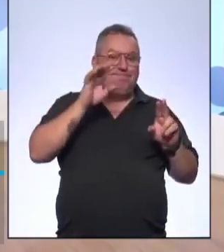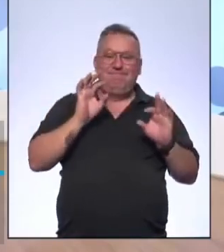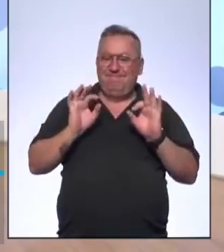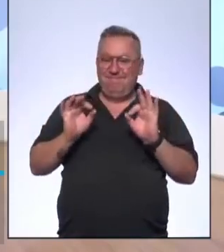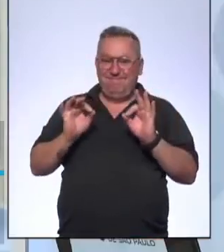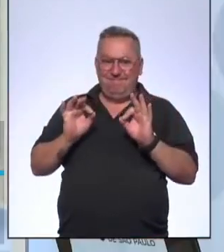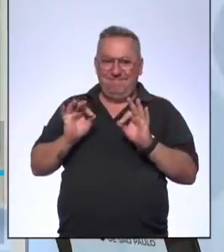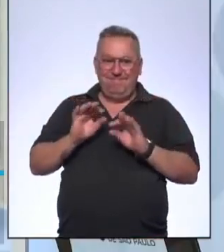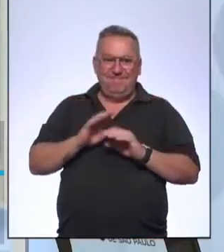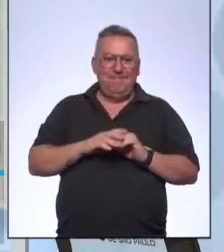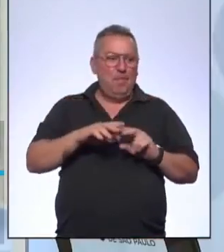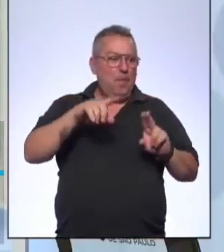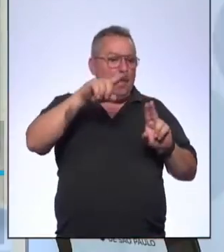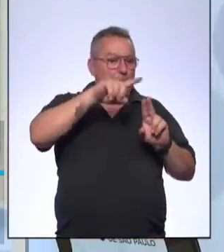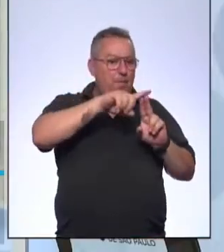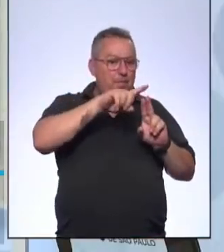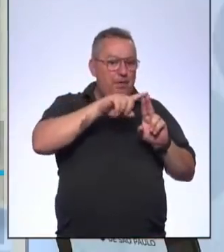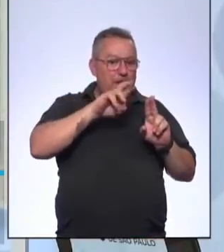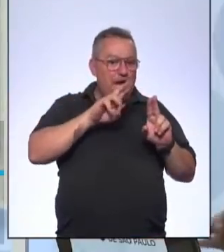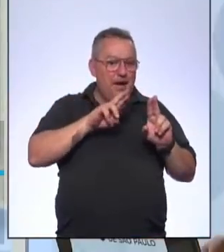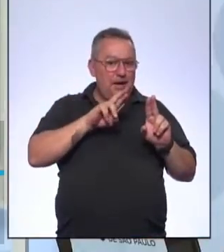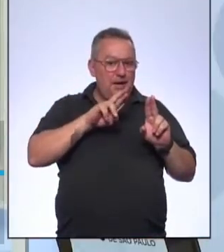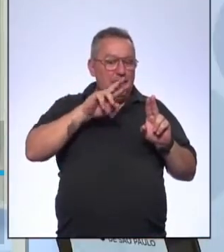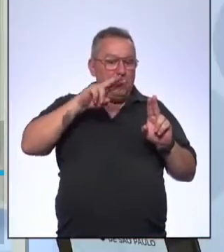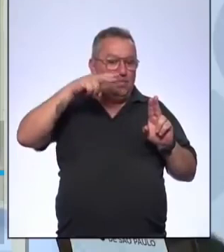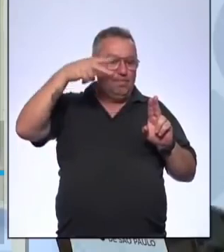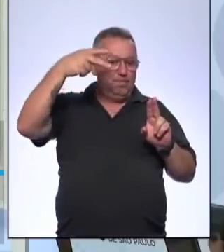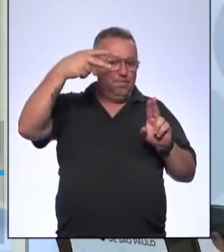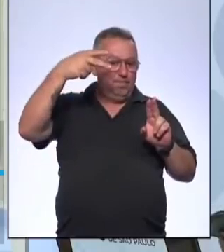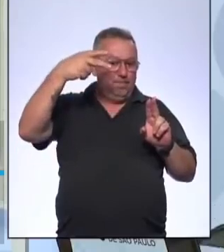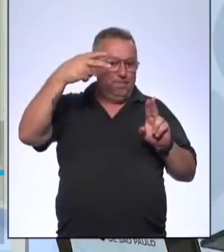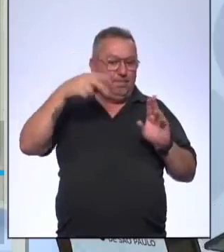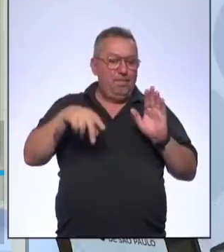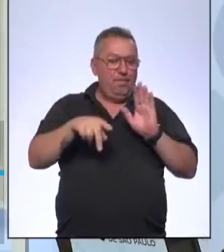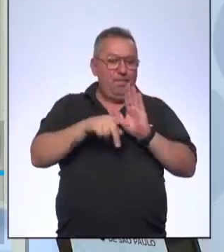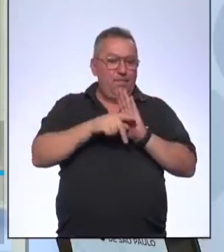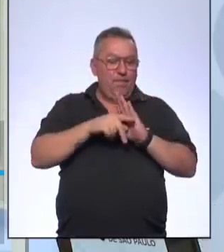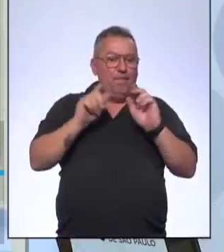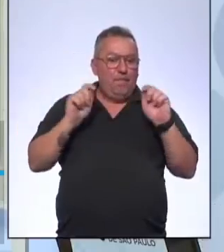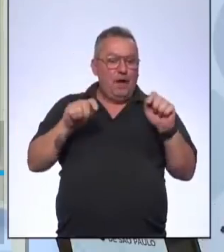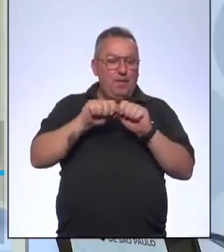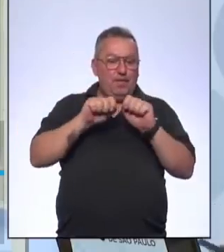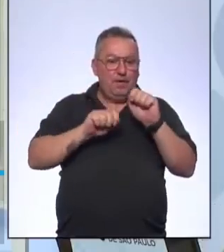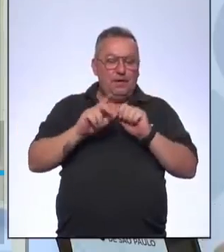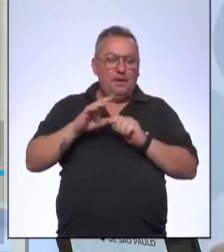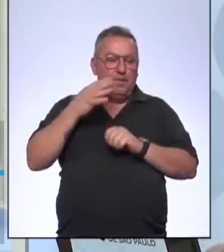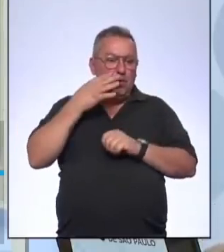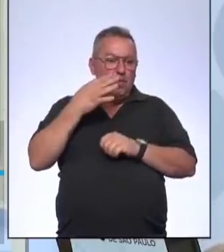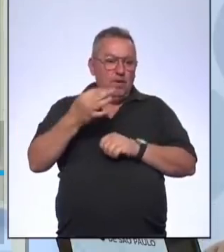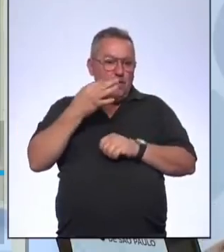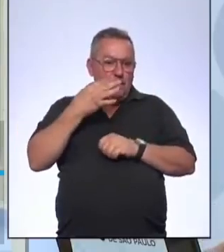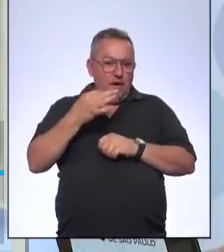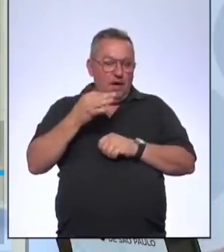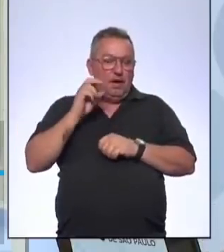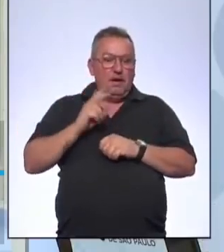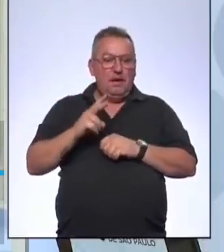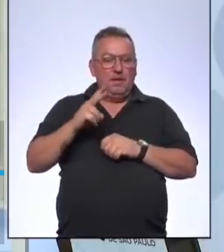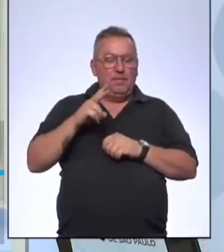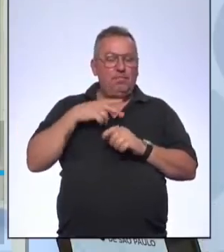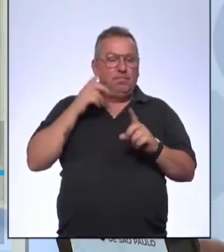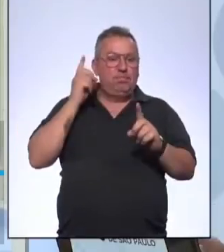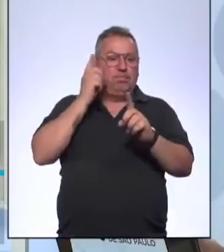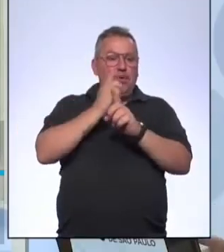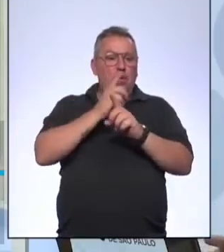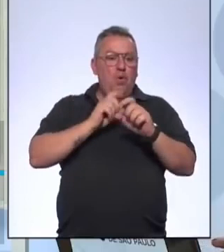Então, πr ao quadrado é a área, né, desse círculo. Então, temos que sempre observar, sempre